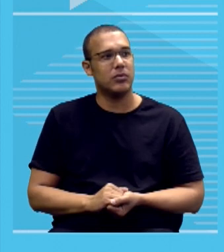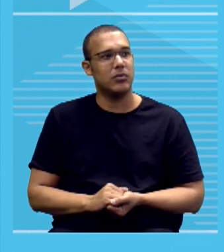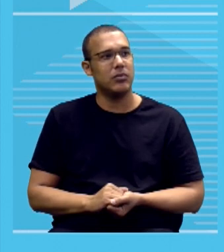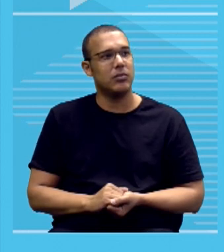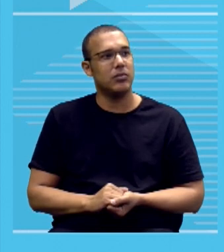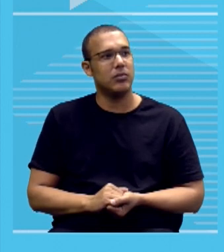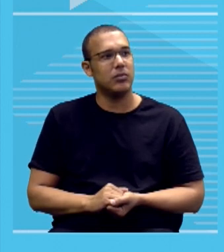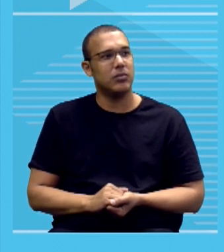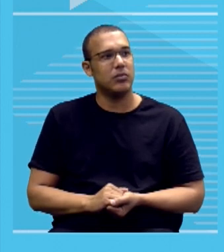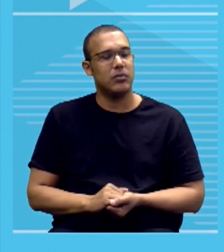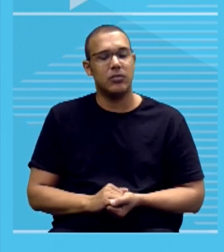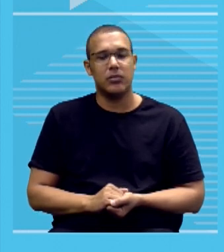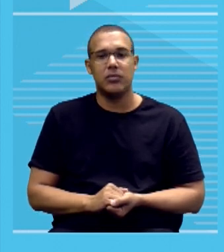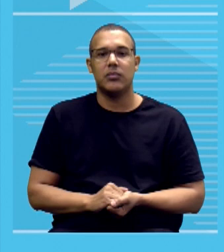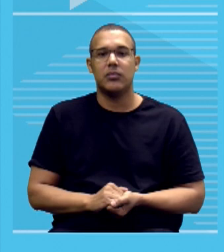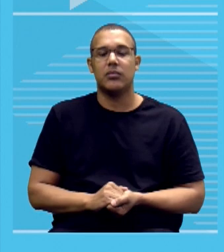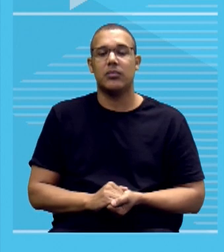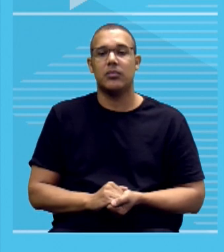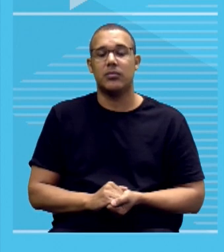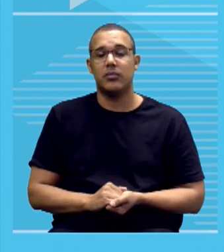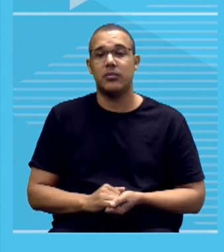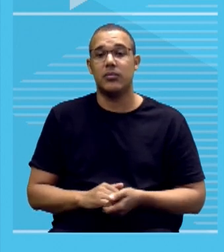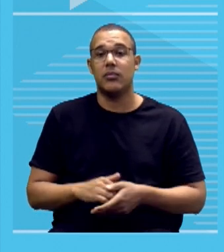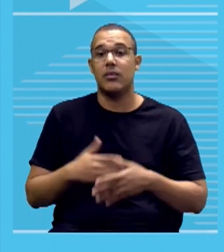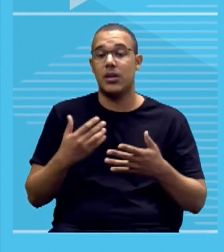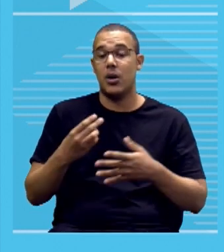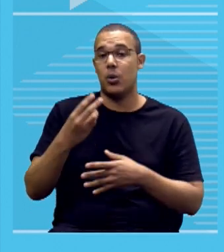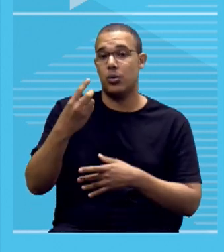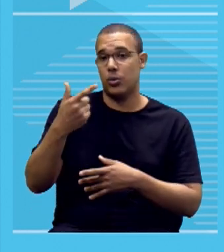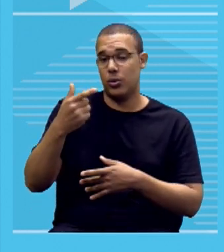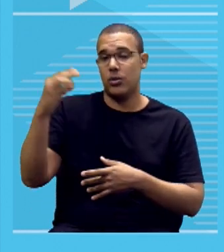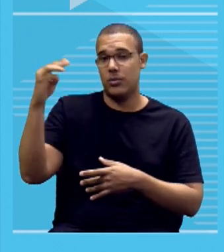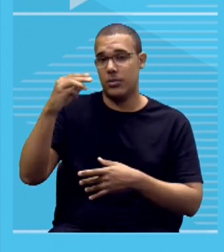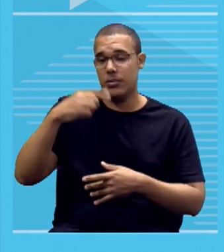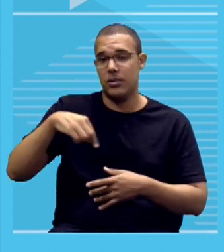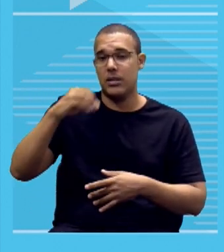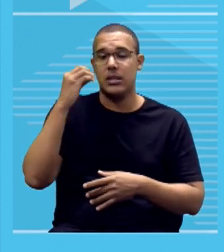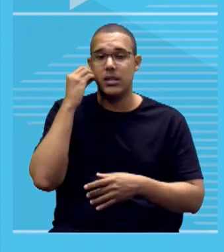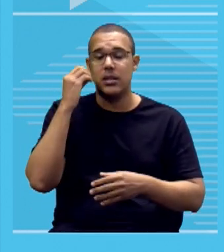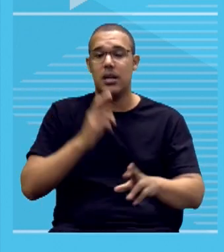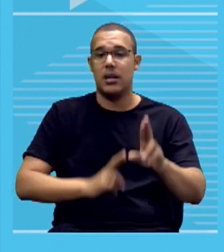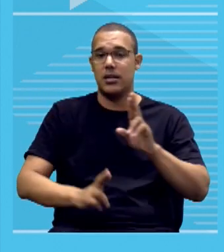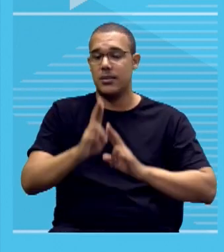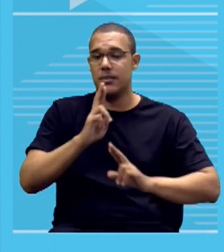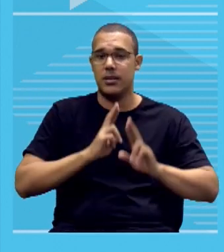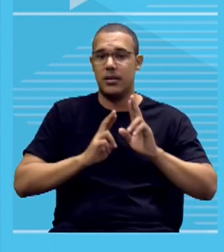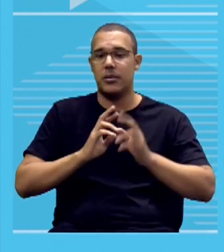em volts é igual a... Eu pedi 2 minutinhos para vocês tentarem fazer a questão.